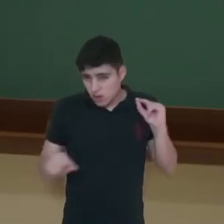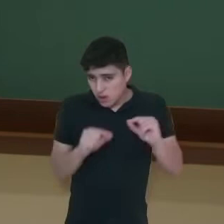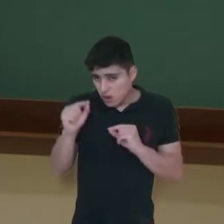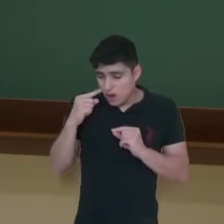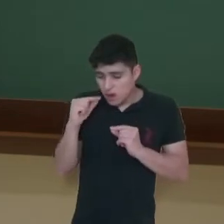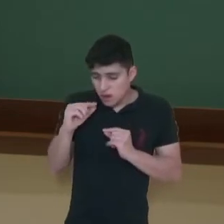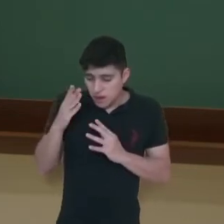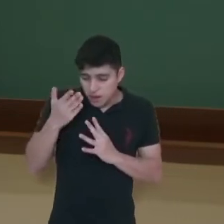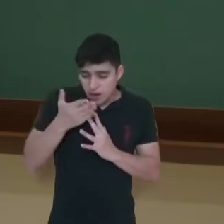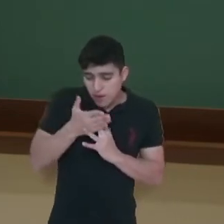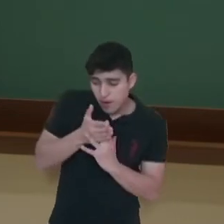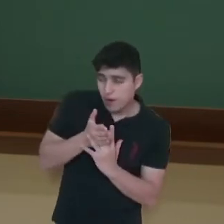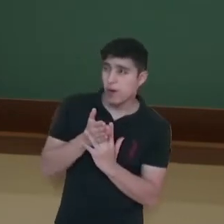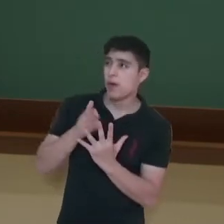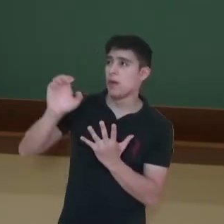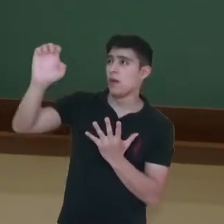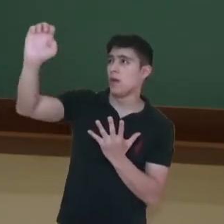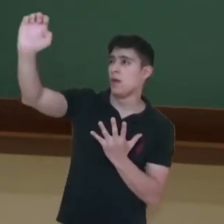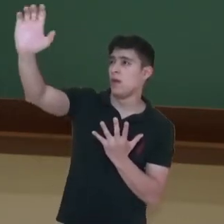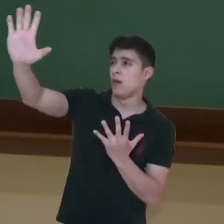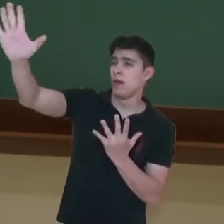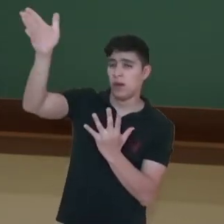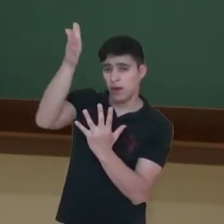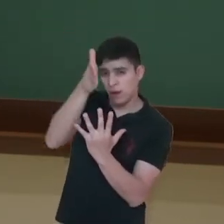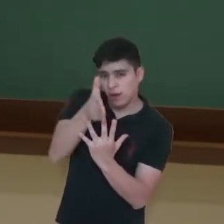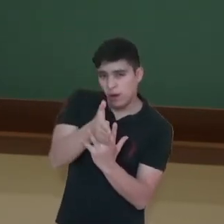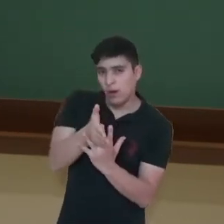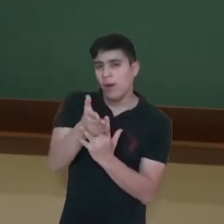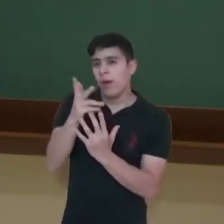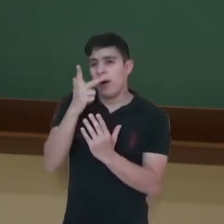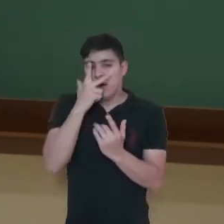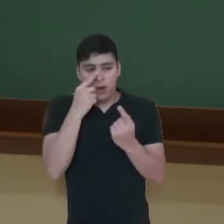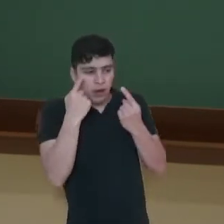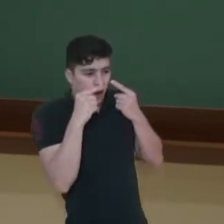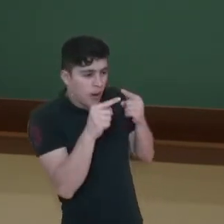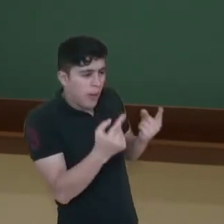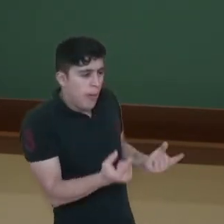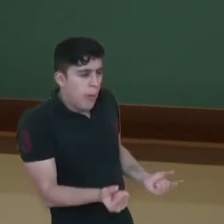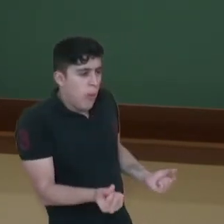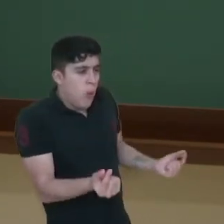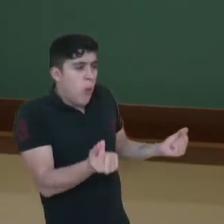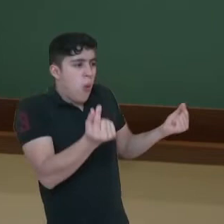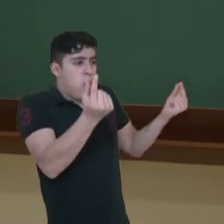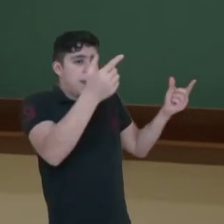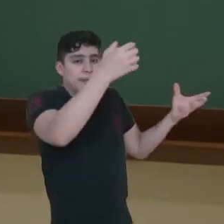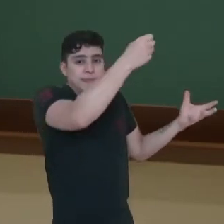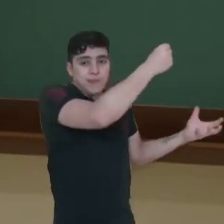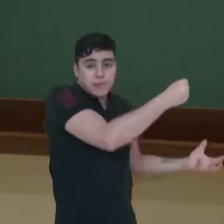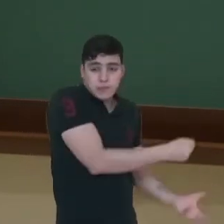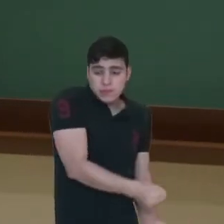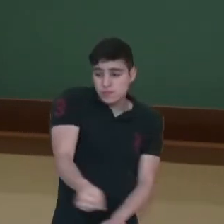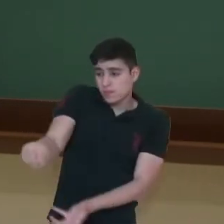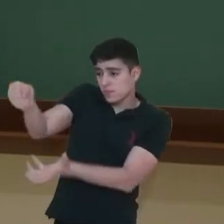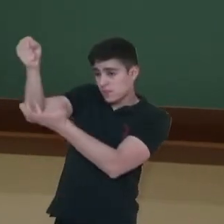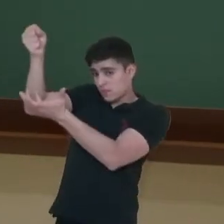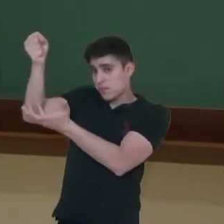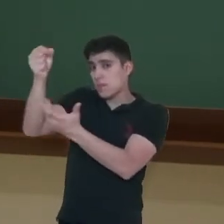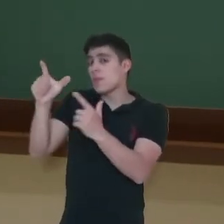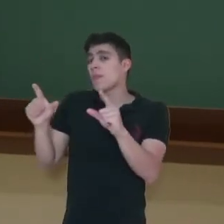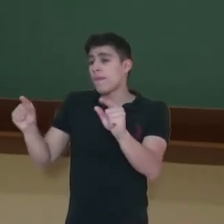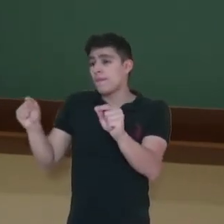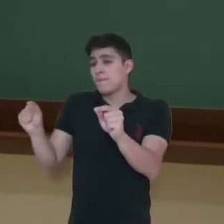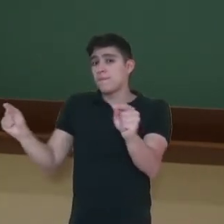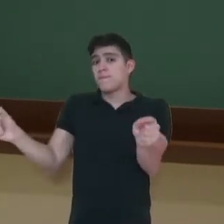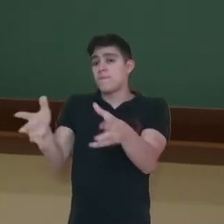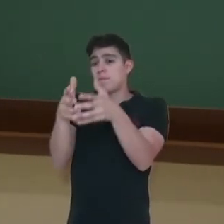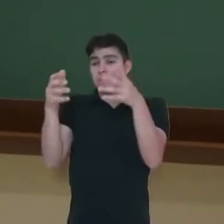barroco, lá na Europa, por exemplo, que era a época dos grandes descobrimentos, que toda a riqueza do mundo novo estava indo para o mundo antigo, era exatamente trazer essa